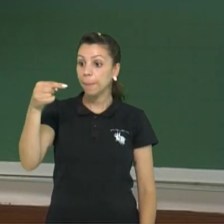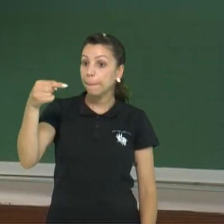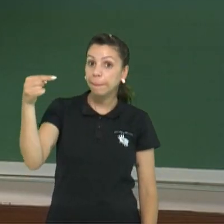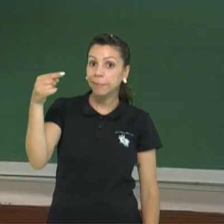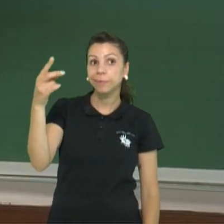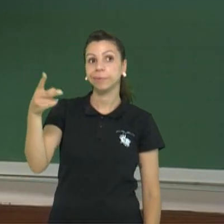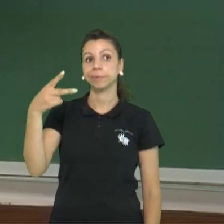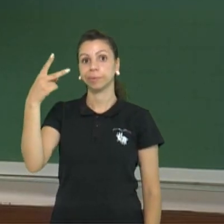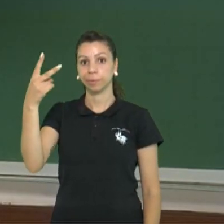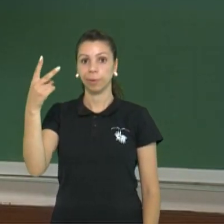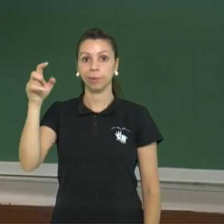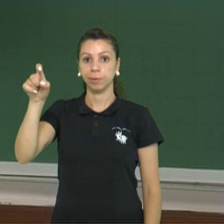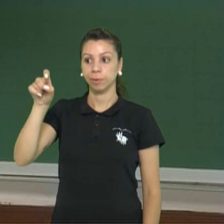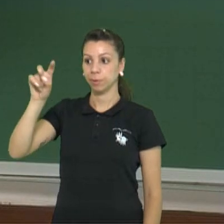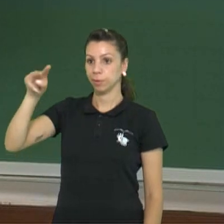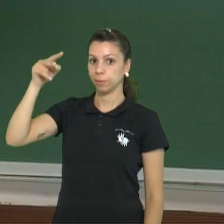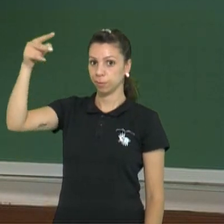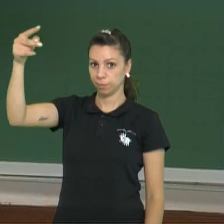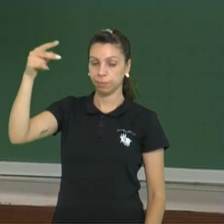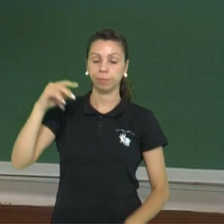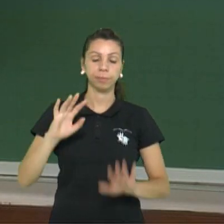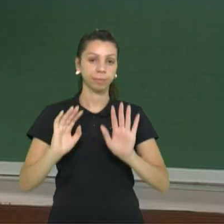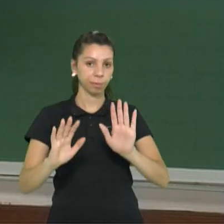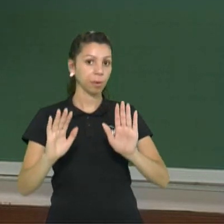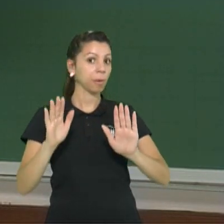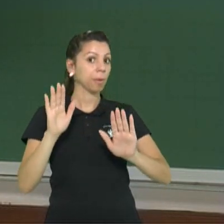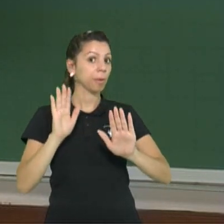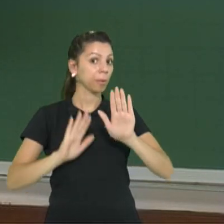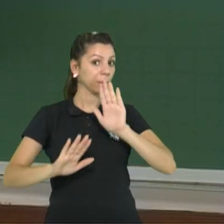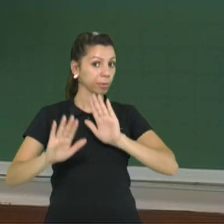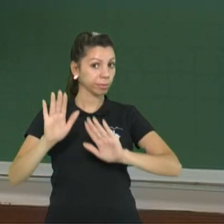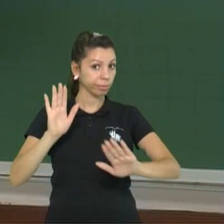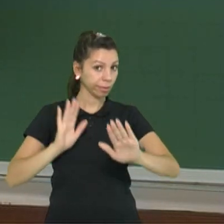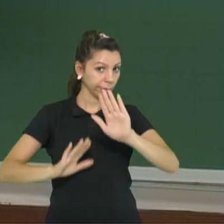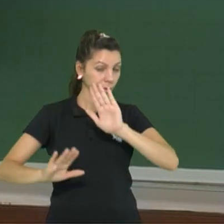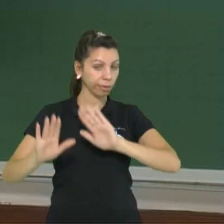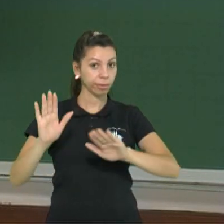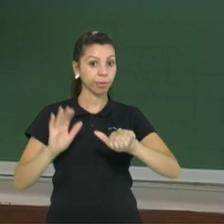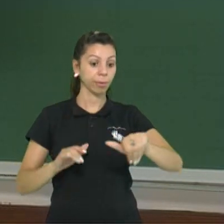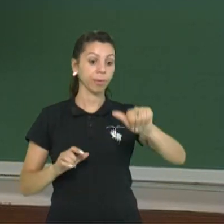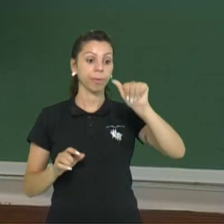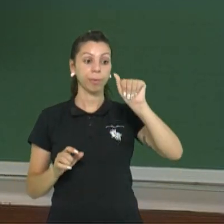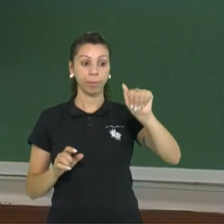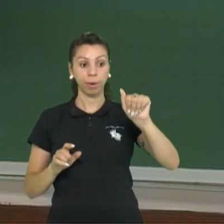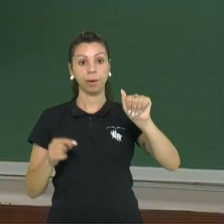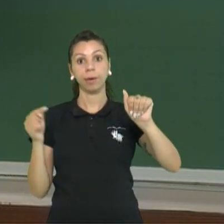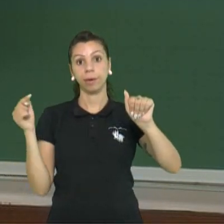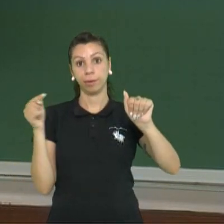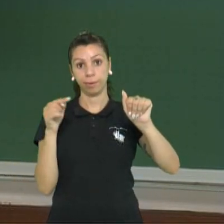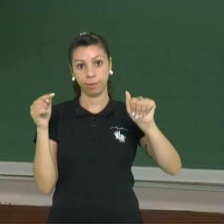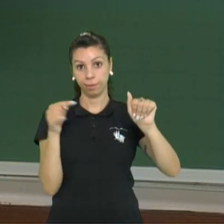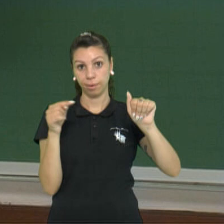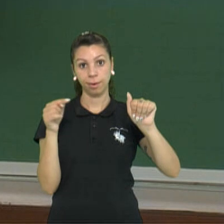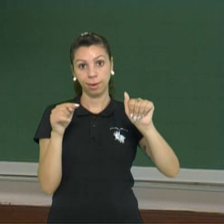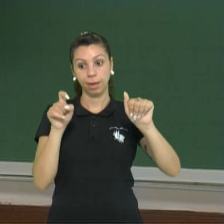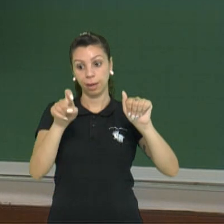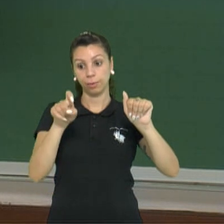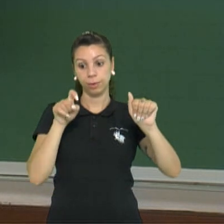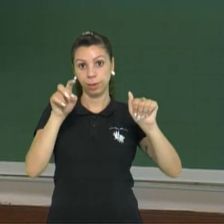menos 2x ao quadrado, né? Cuida que sempre o teu valor de a é o coeficiente de x ao